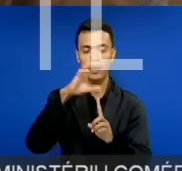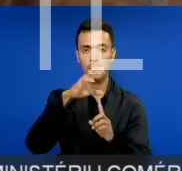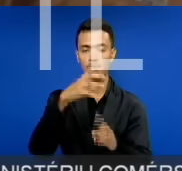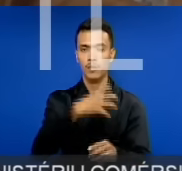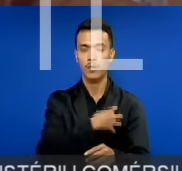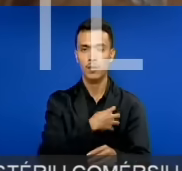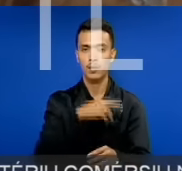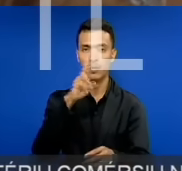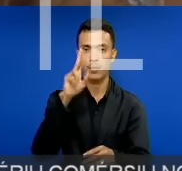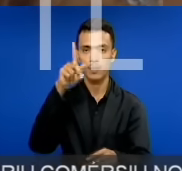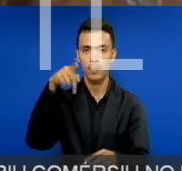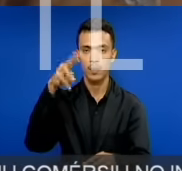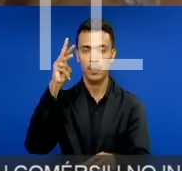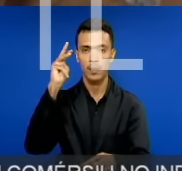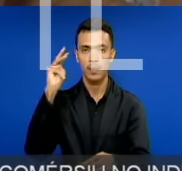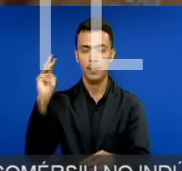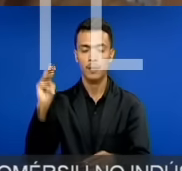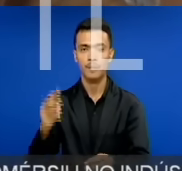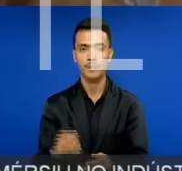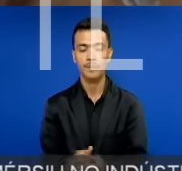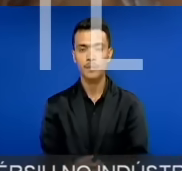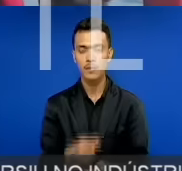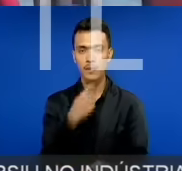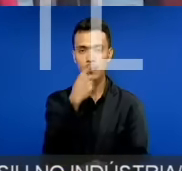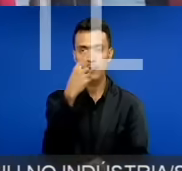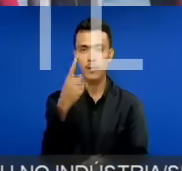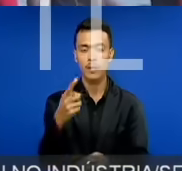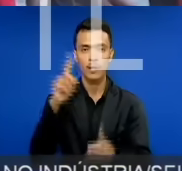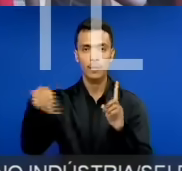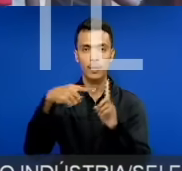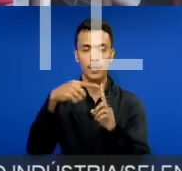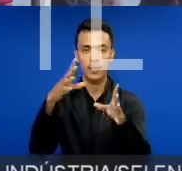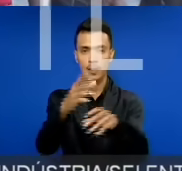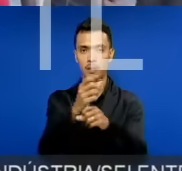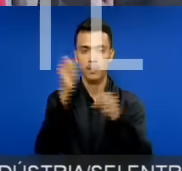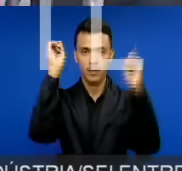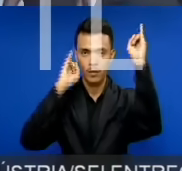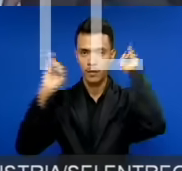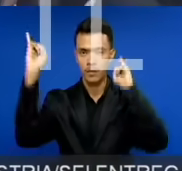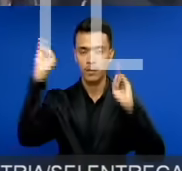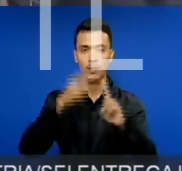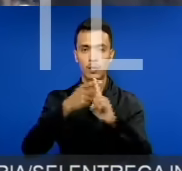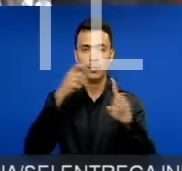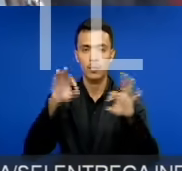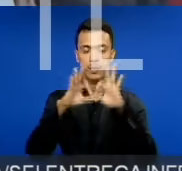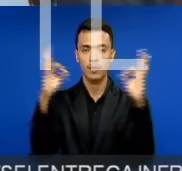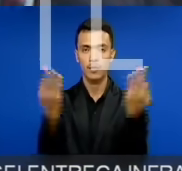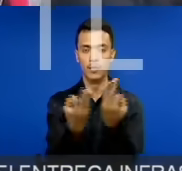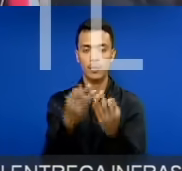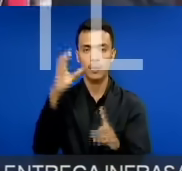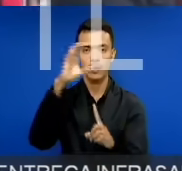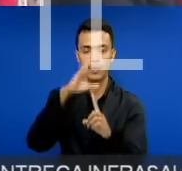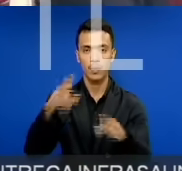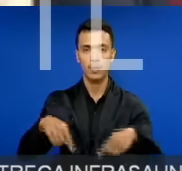Marítima, Superintendente Polícia Eugênio Pereira informa. Banquira simo informação russi família Matebian. Comando